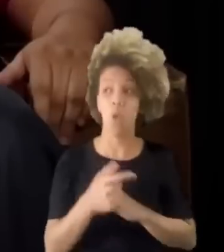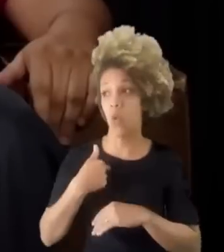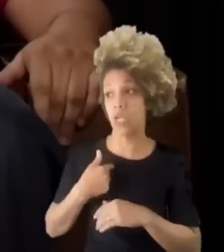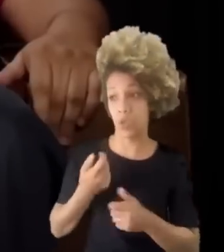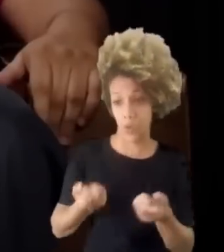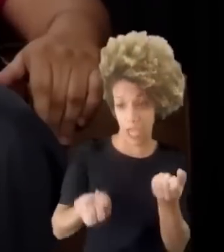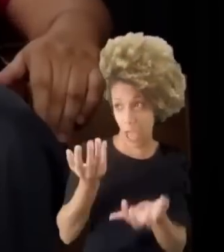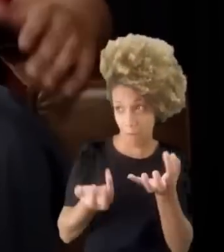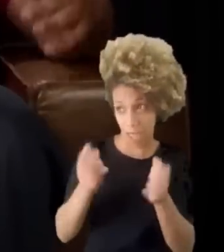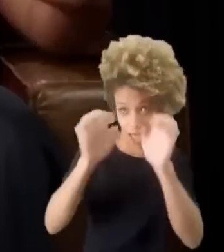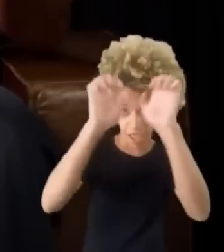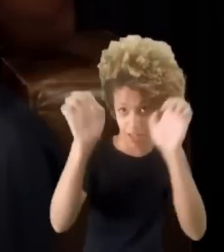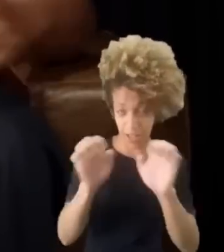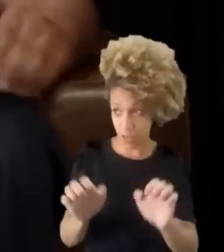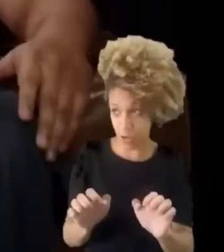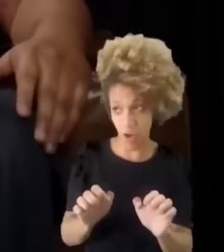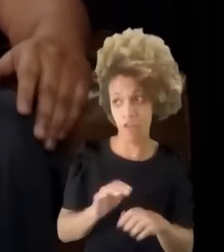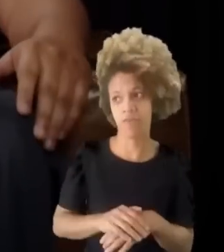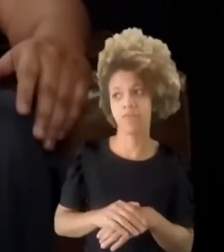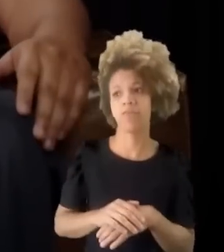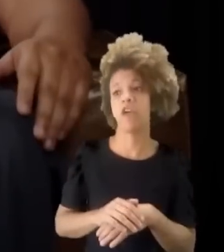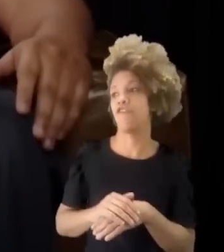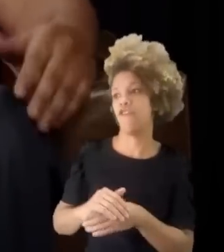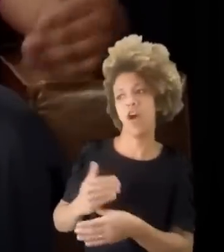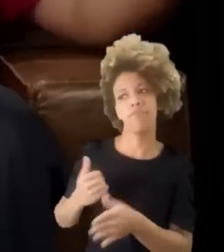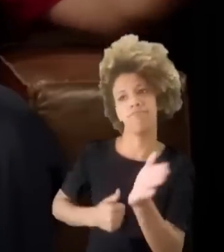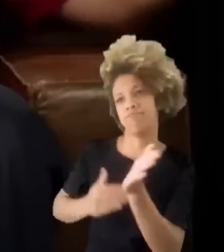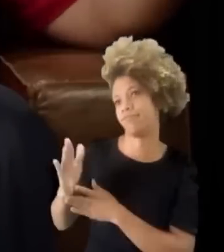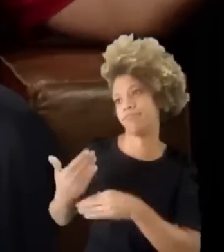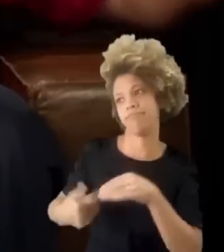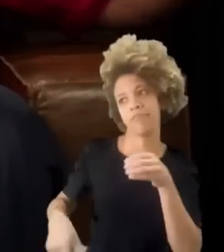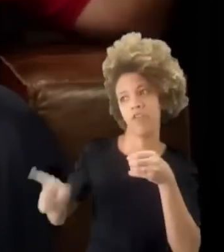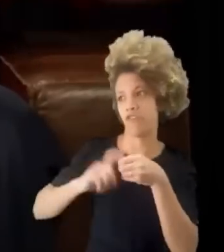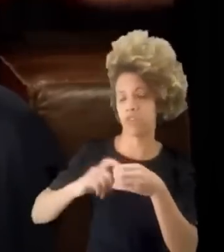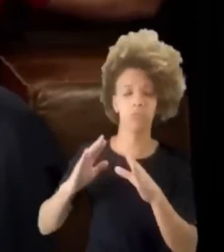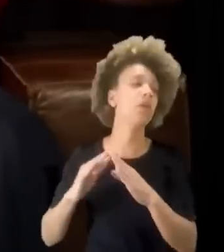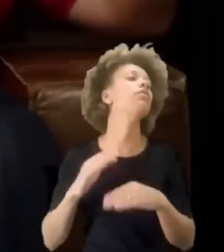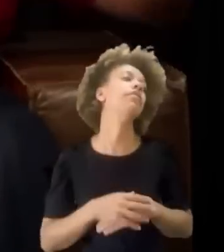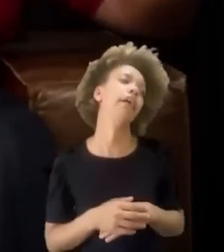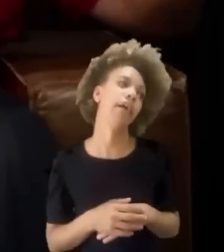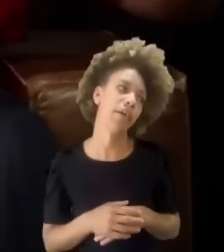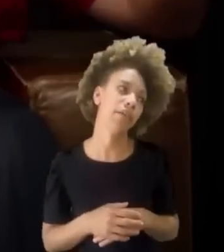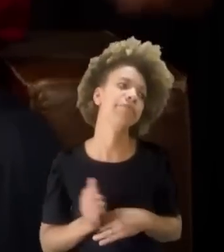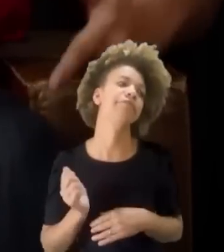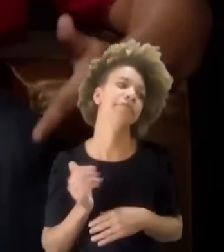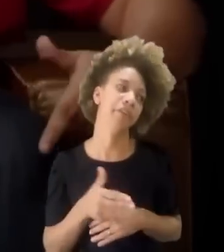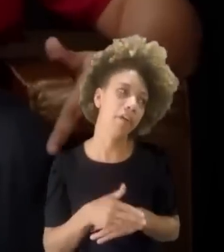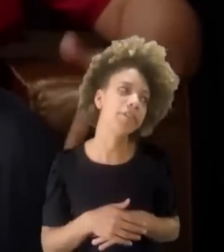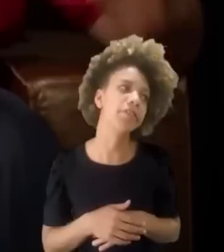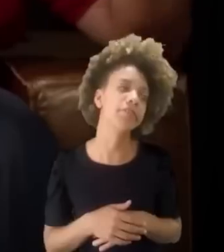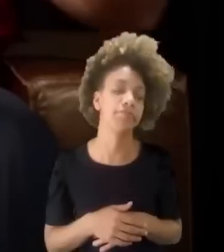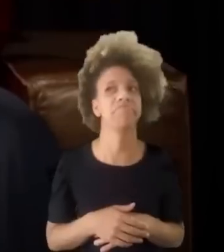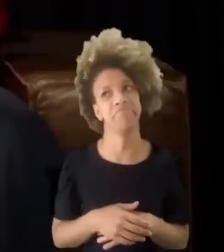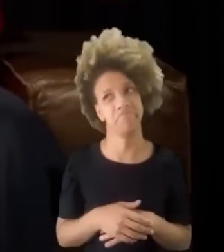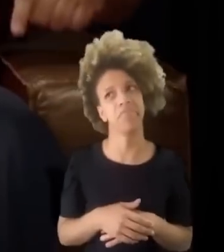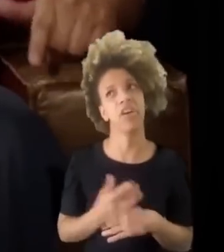todo mal quando eu queimei a estátua do Barba gato foi meu passaporte para voltar para casa que aí minha quebrava falou aí galo aí eu falei boa tô voltando